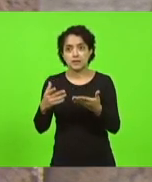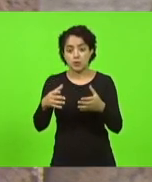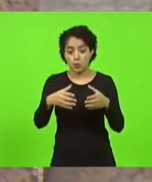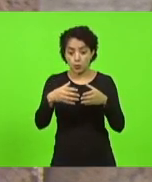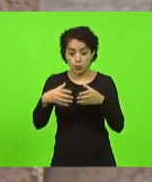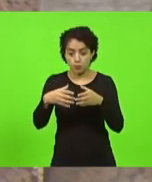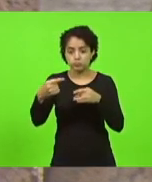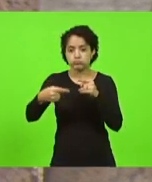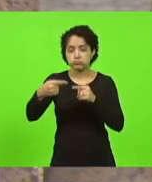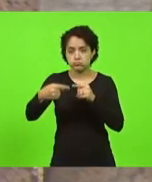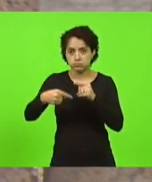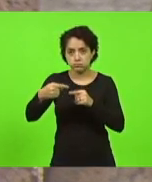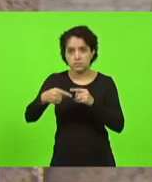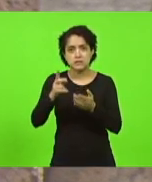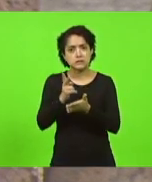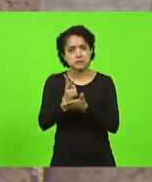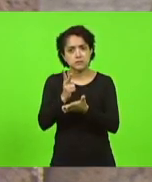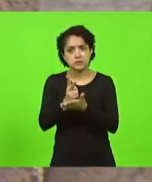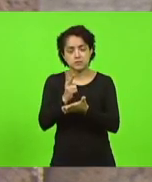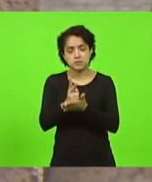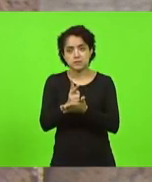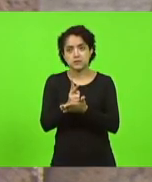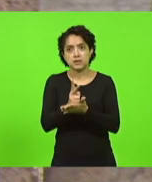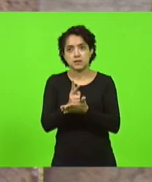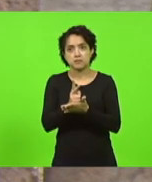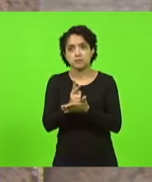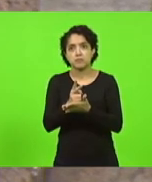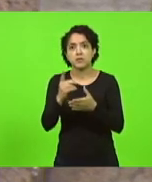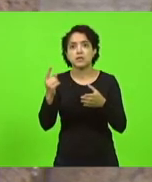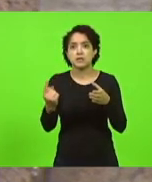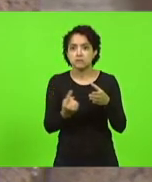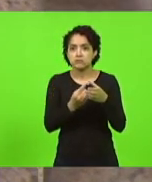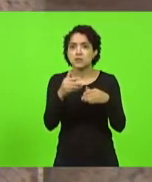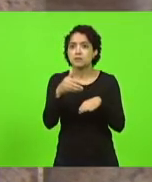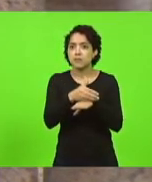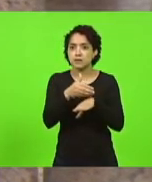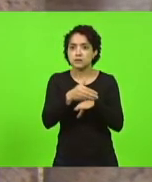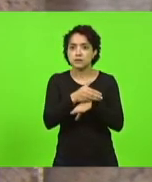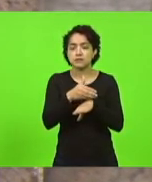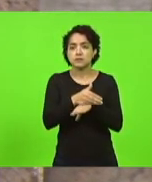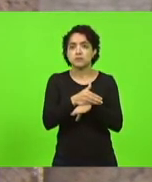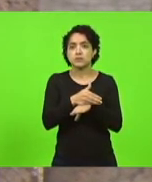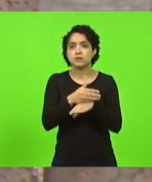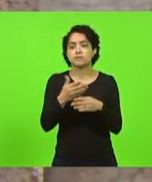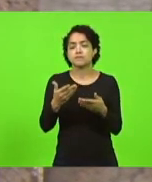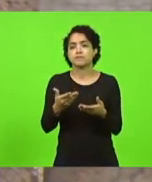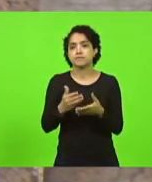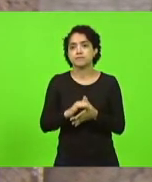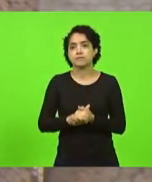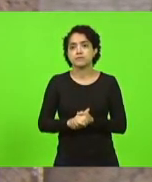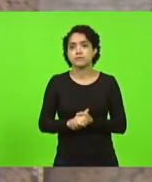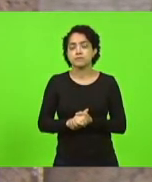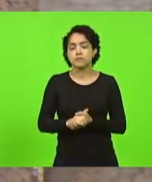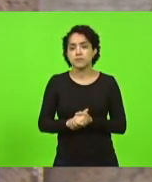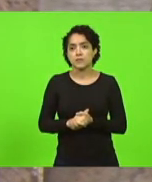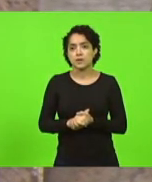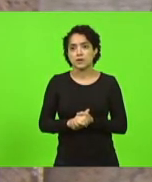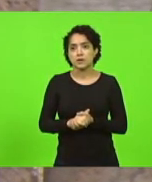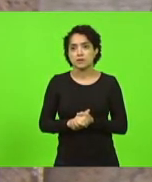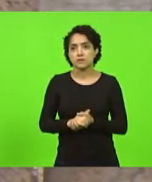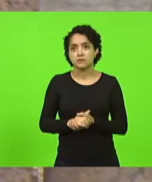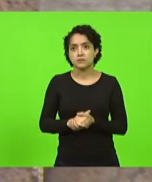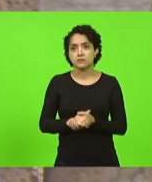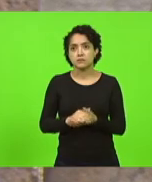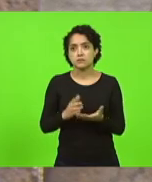político, por quais ela pertenceu e ainda pertence. E nós, deputada